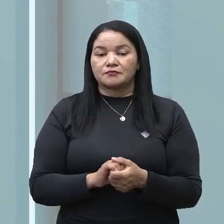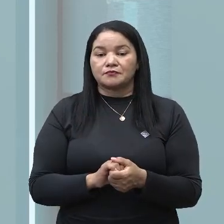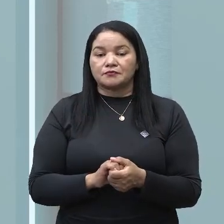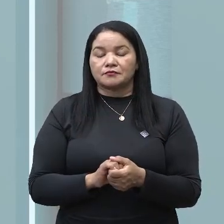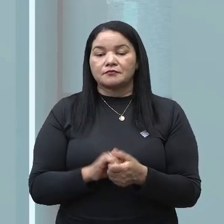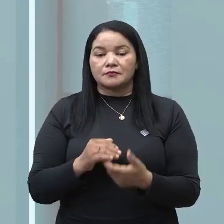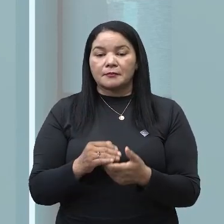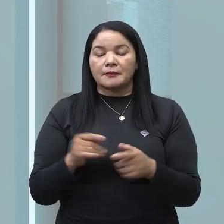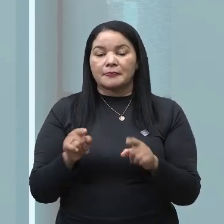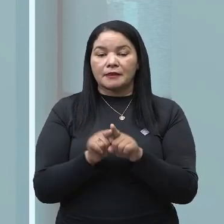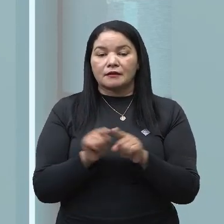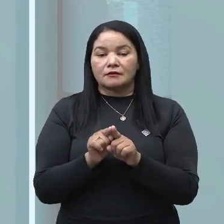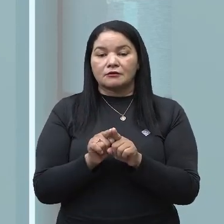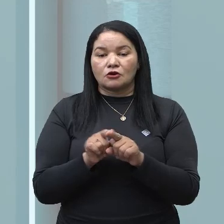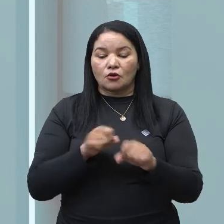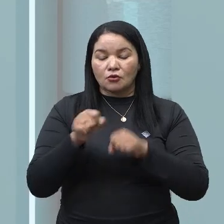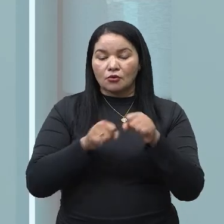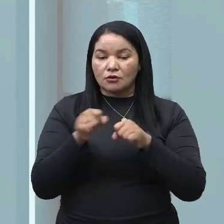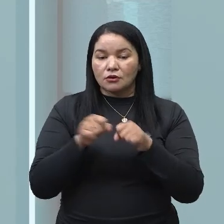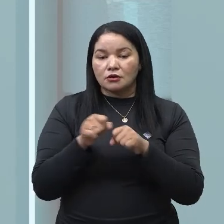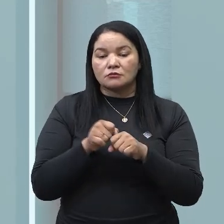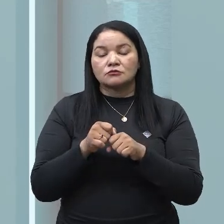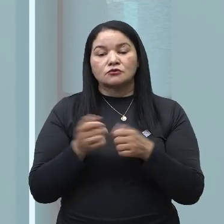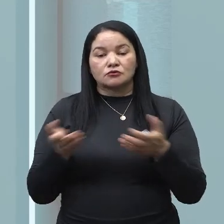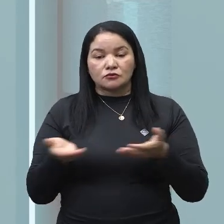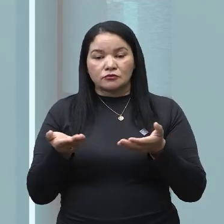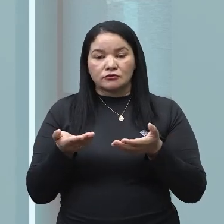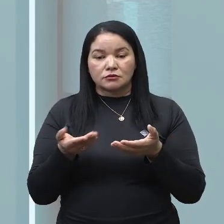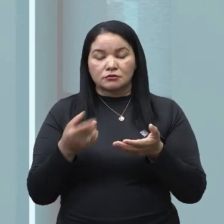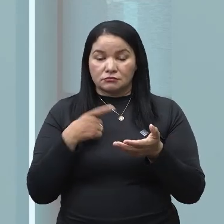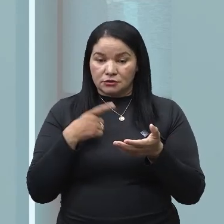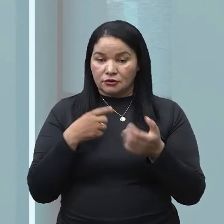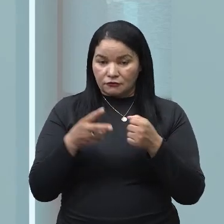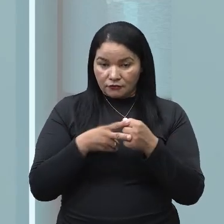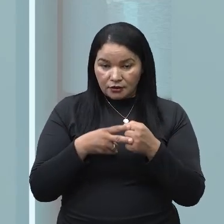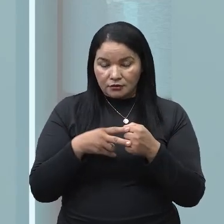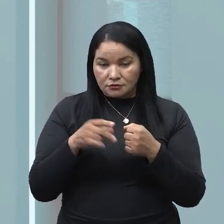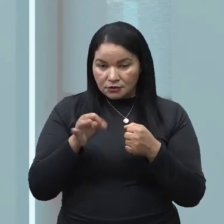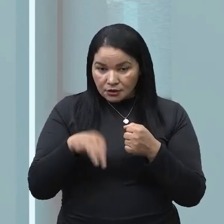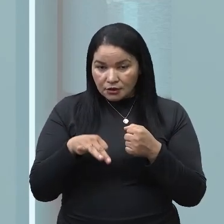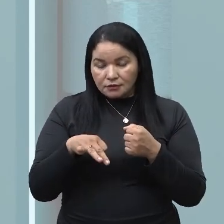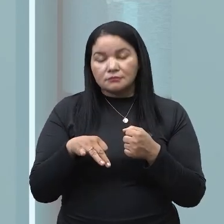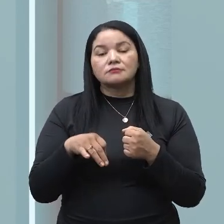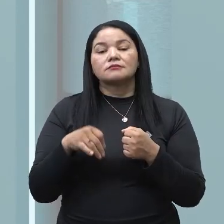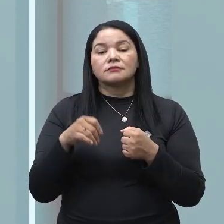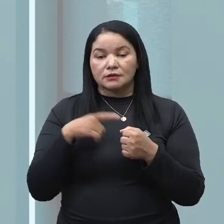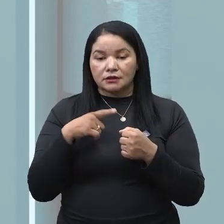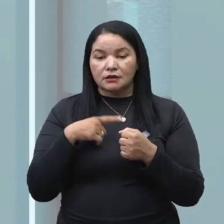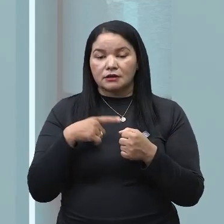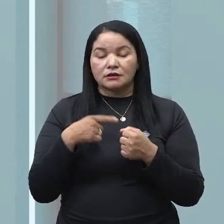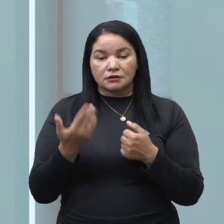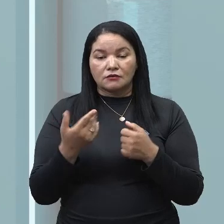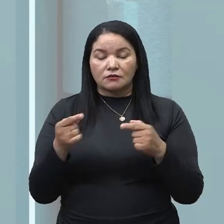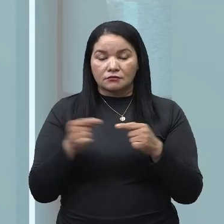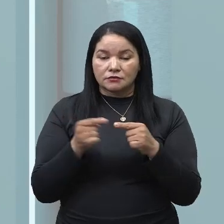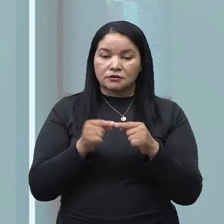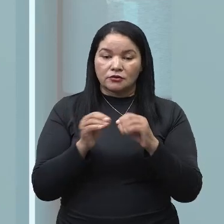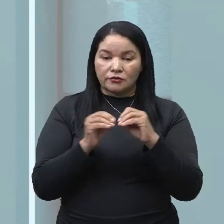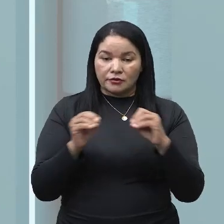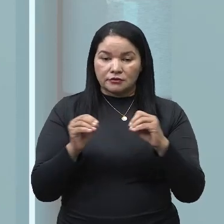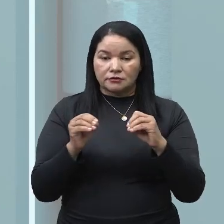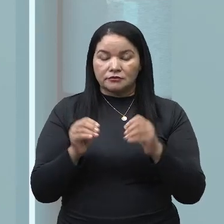corremos hoje, tem o verbo, não tem? Tem um verbo, temos uma oração. O